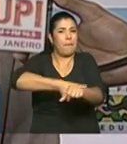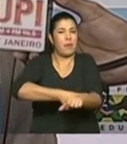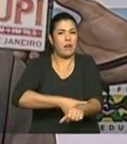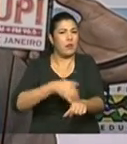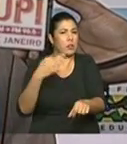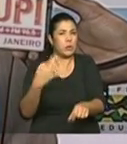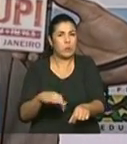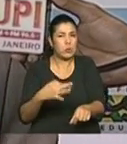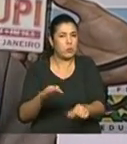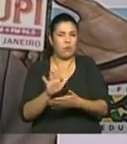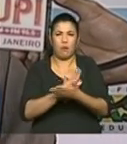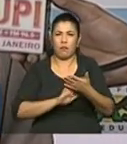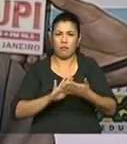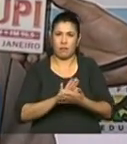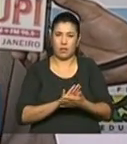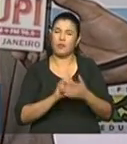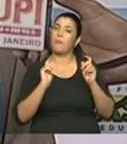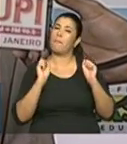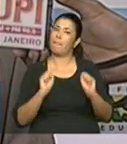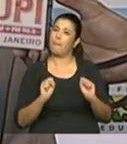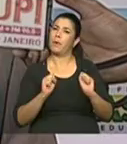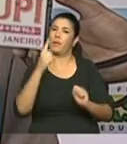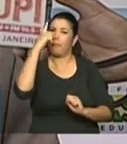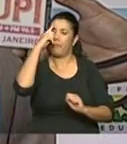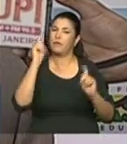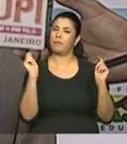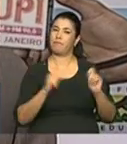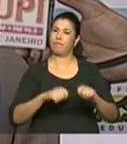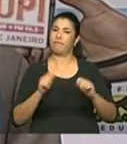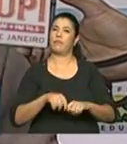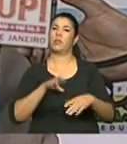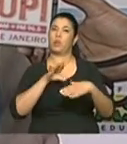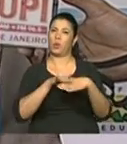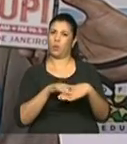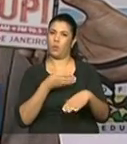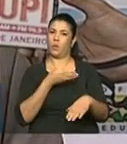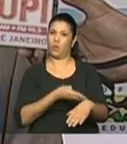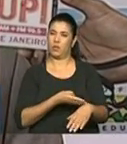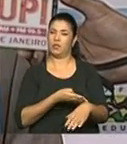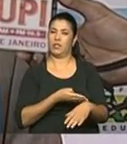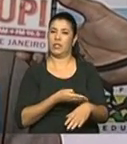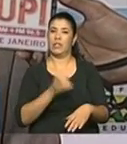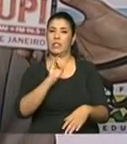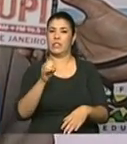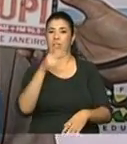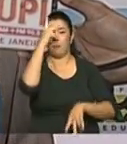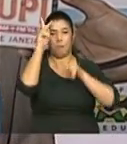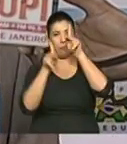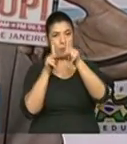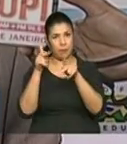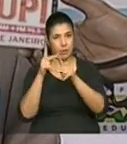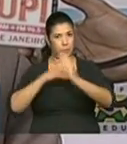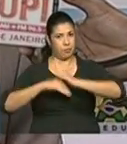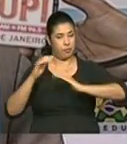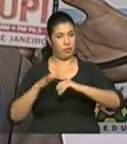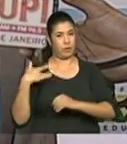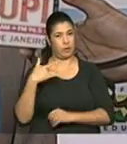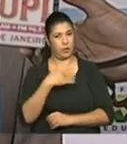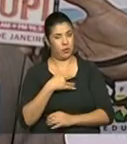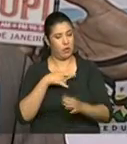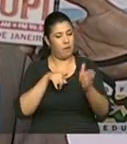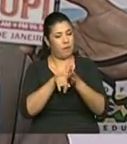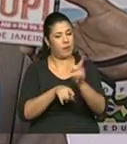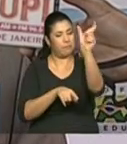sensação tátil, pensar na hipótese de hanseníase. Se a população, e principalmente os profissionais de saúde, no exame clínico, quando examinam